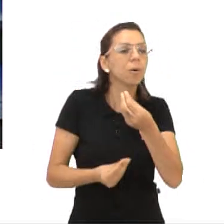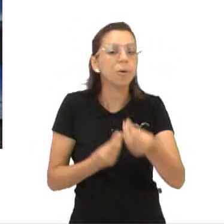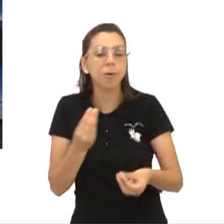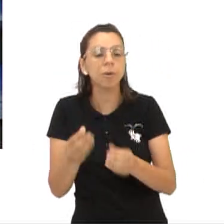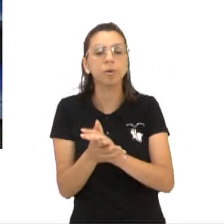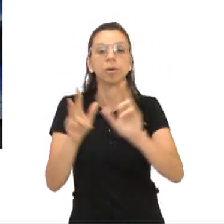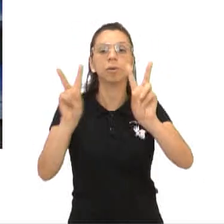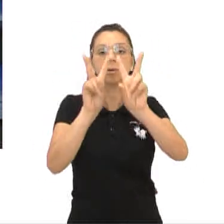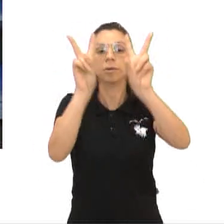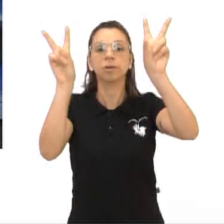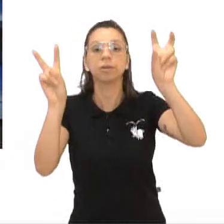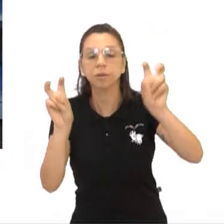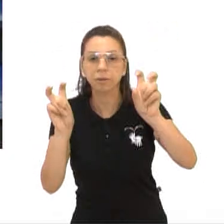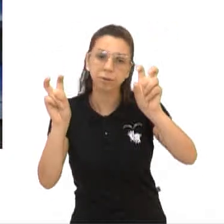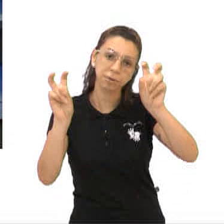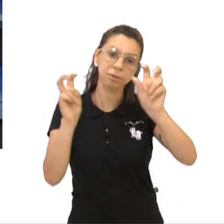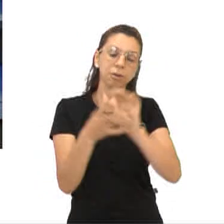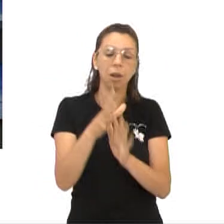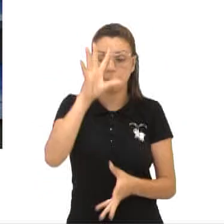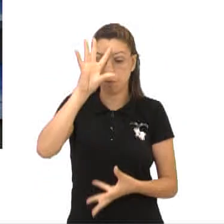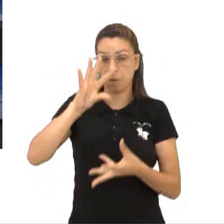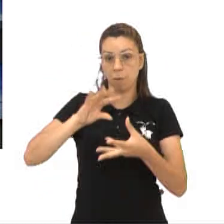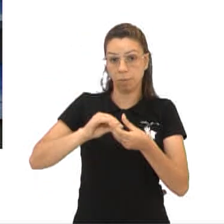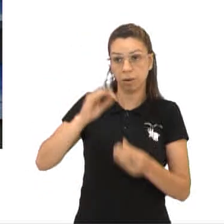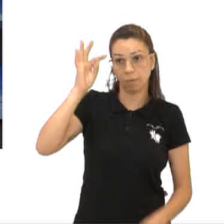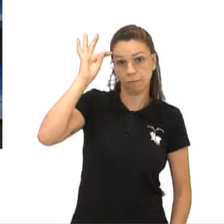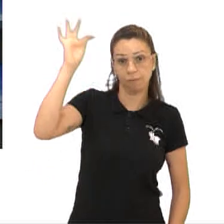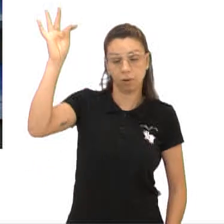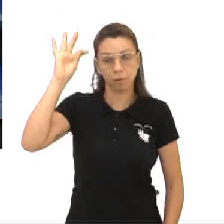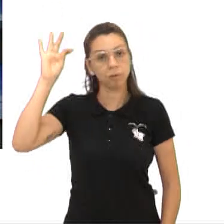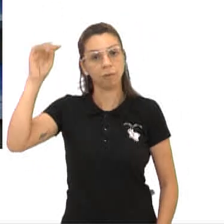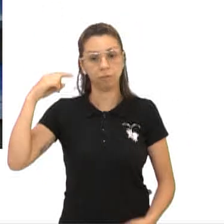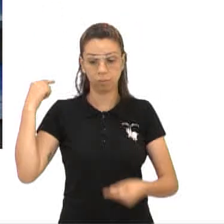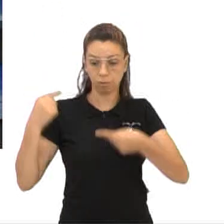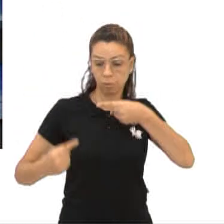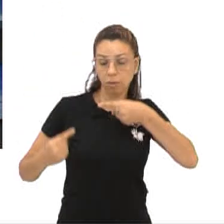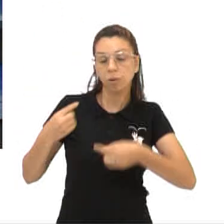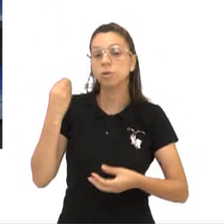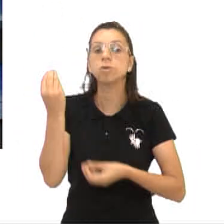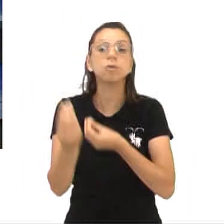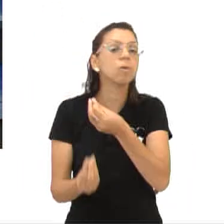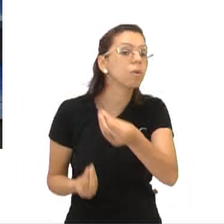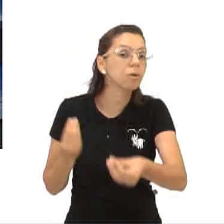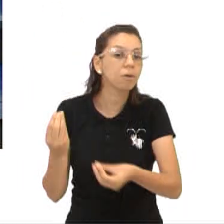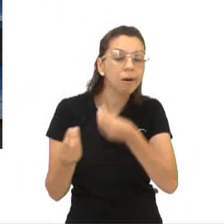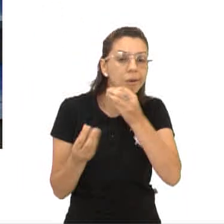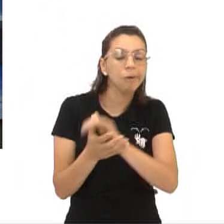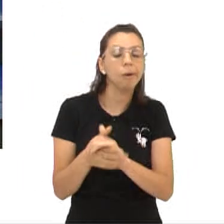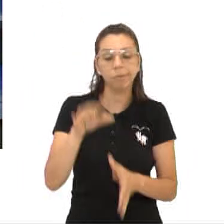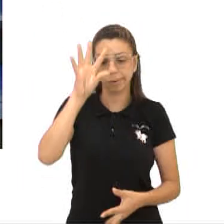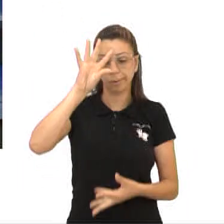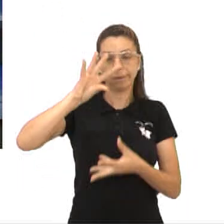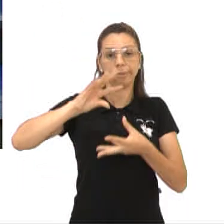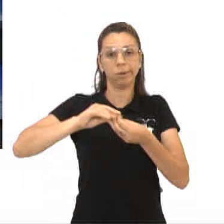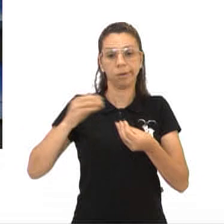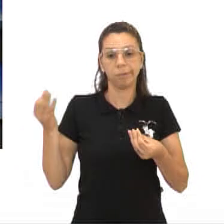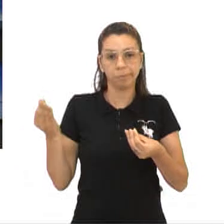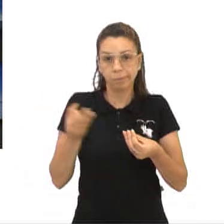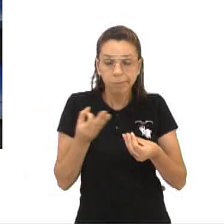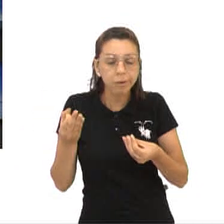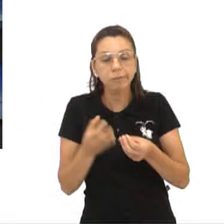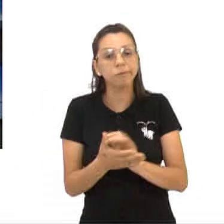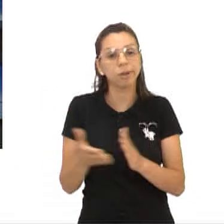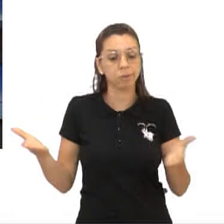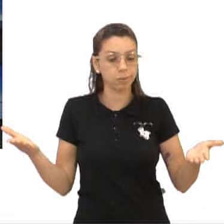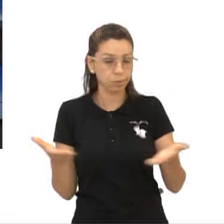essas tematizações a partir da compreensão filosófica da política, de como fazer a correta interpretação para os nossos